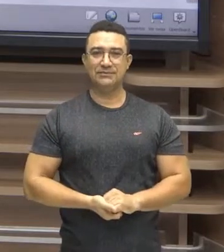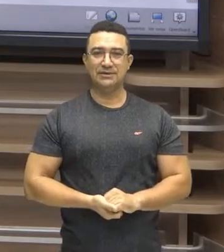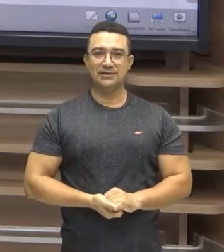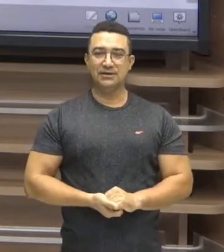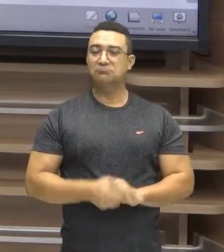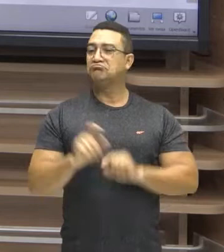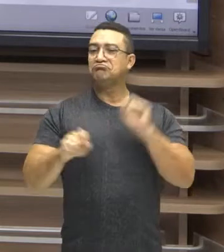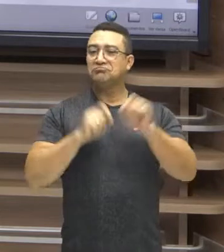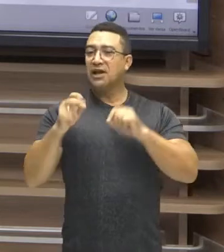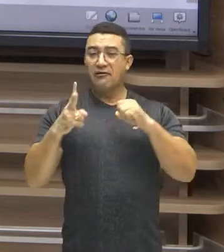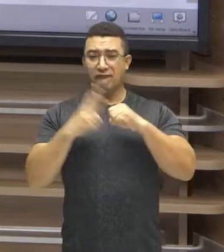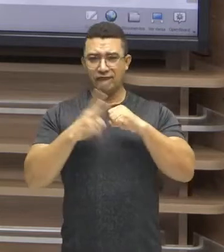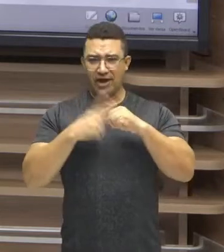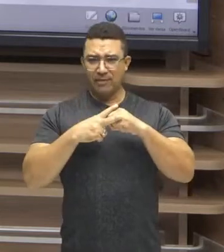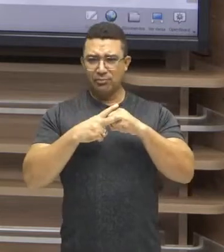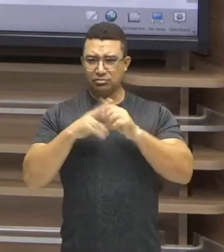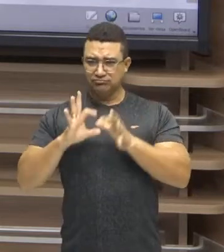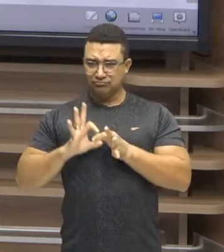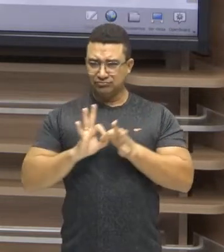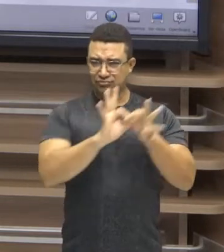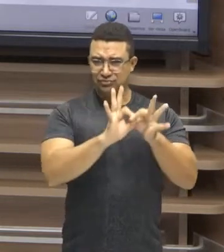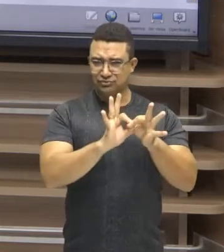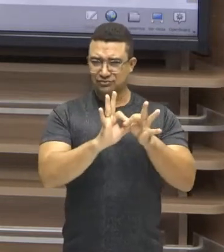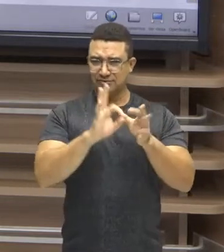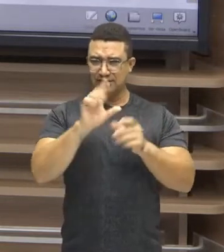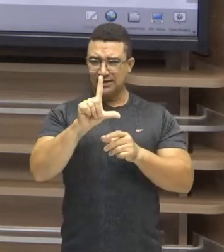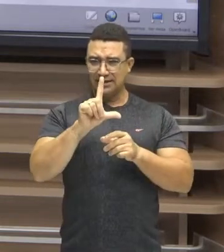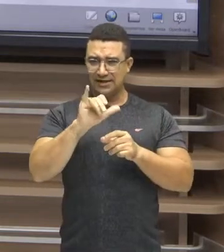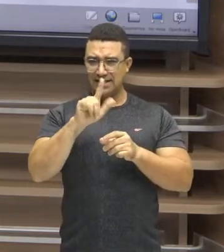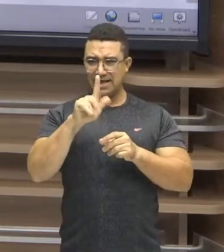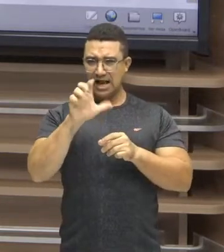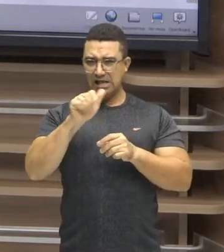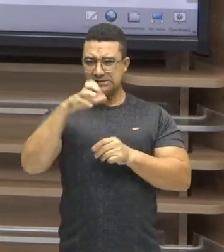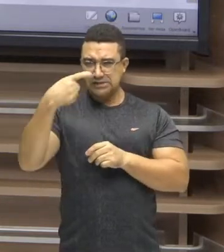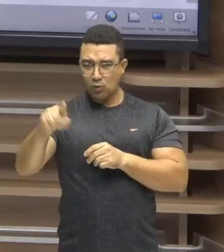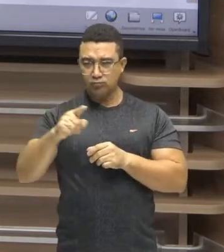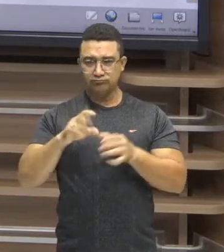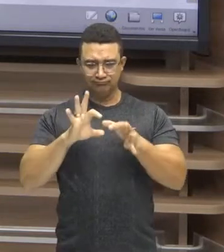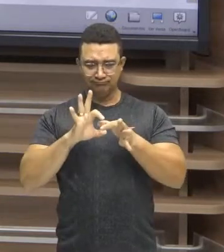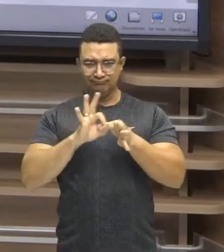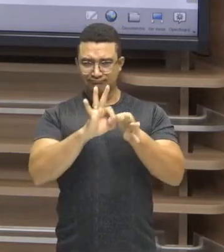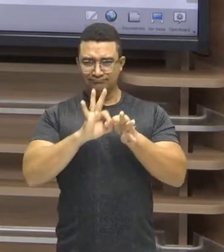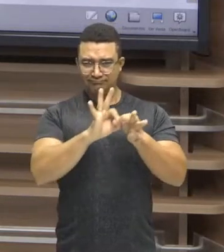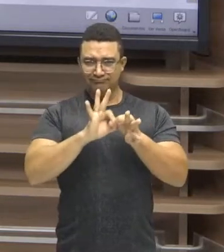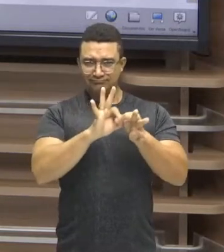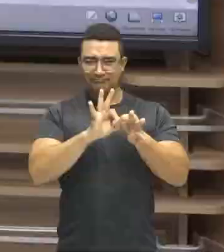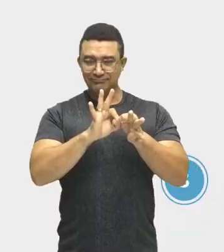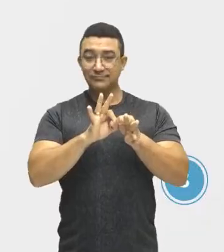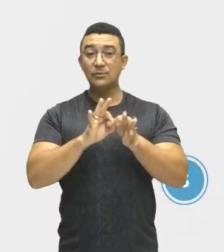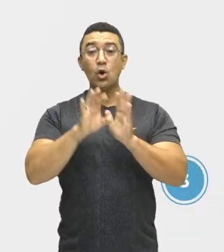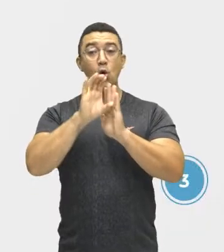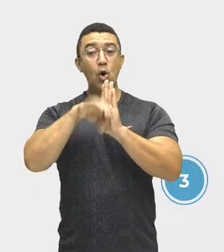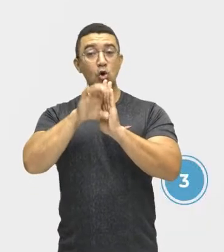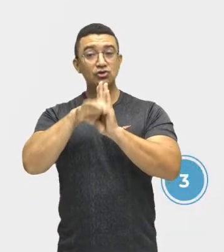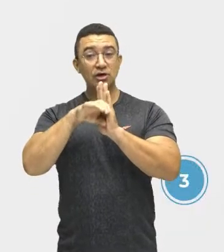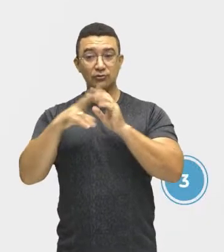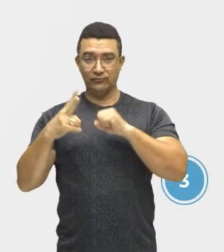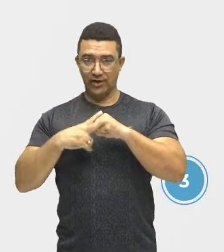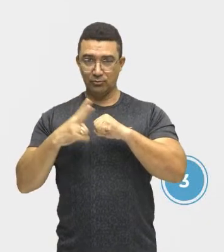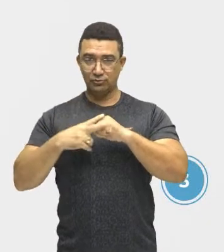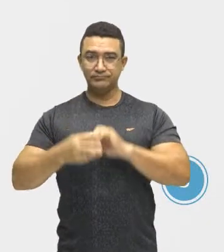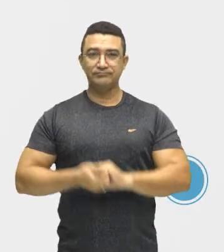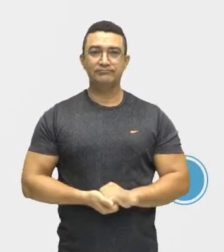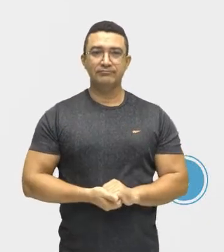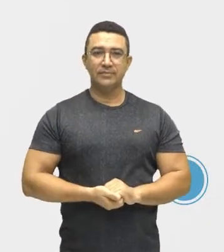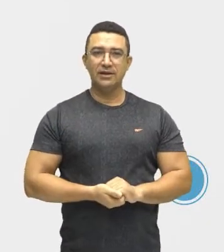de ligação. Você sabe o que é um verbo de ligação? Tenho certeza que sim. Olha só aí o conceito de verbo de ligação.